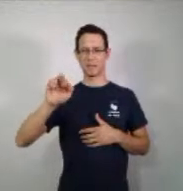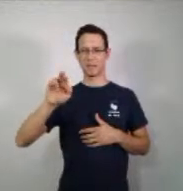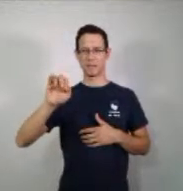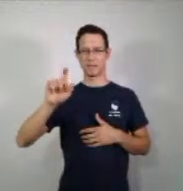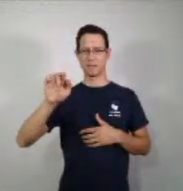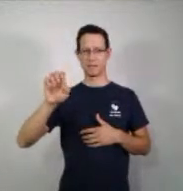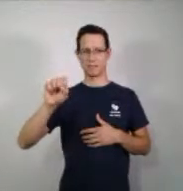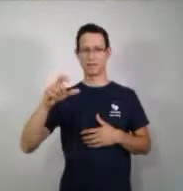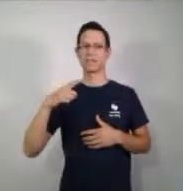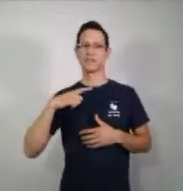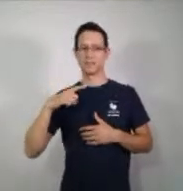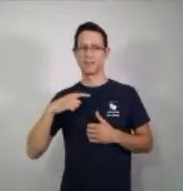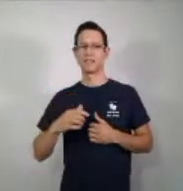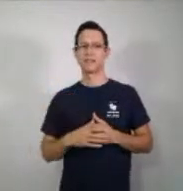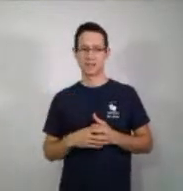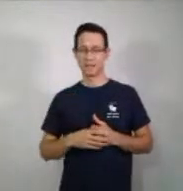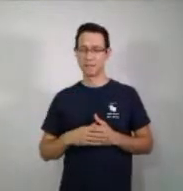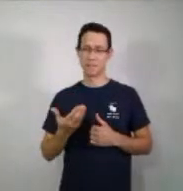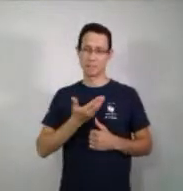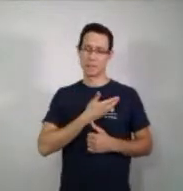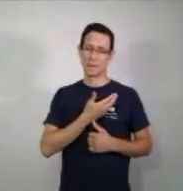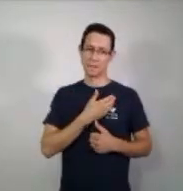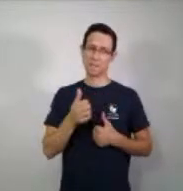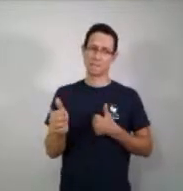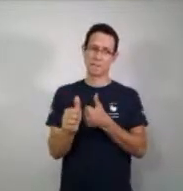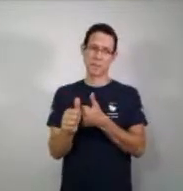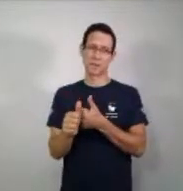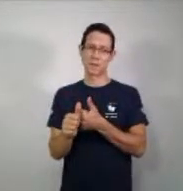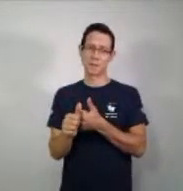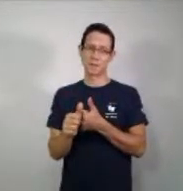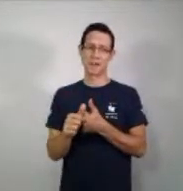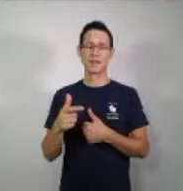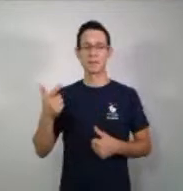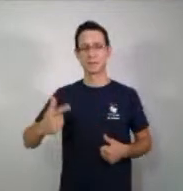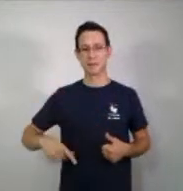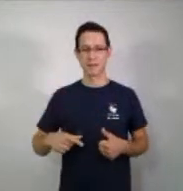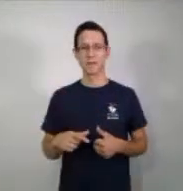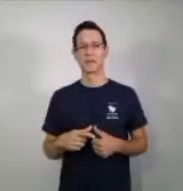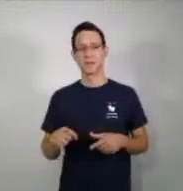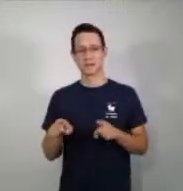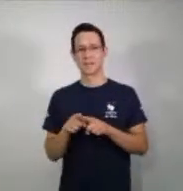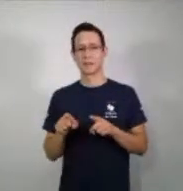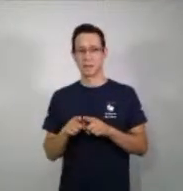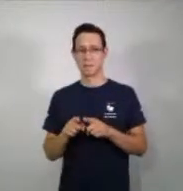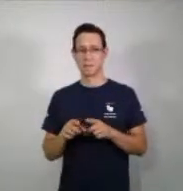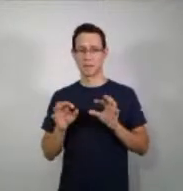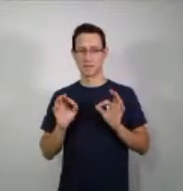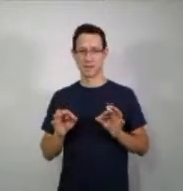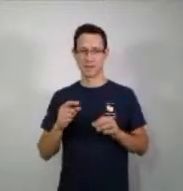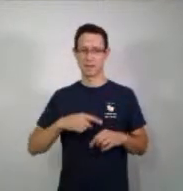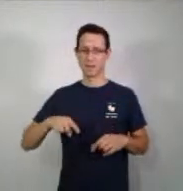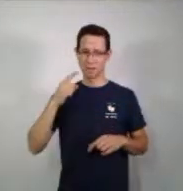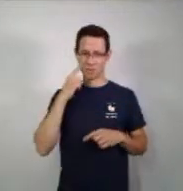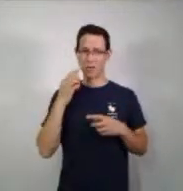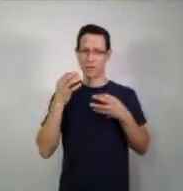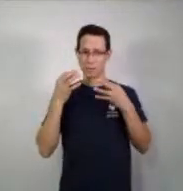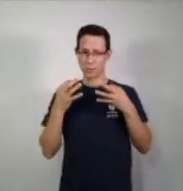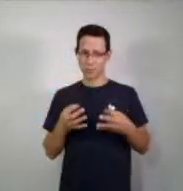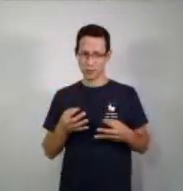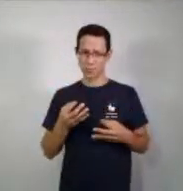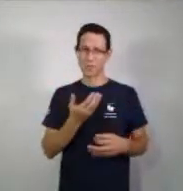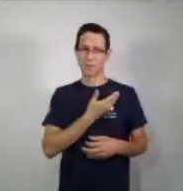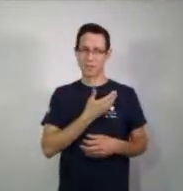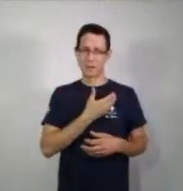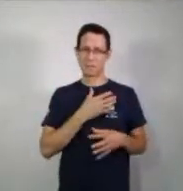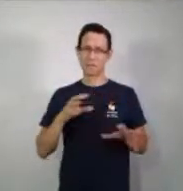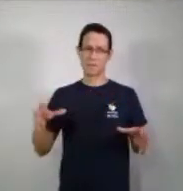né, desses amigos mais próximos. E Ribeiro Couto, sem dúvida, que a gente tem que obviamente fazer justiça ao Ribeiro Couto.